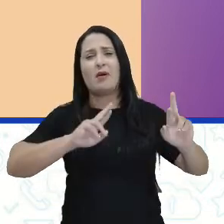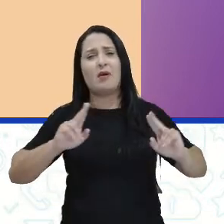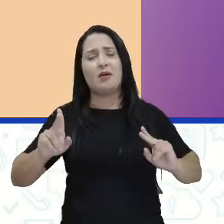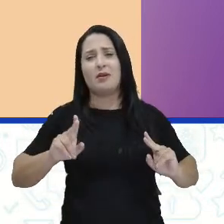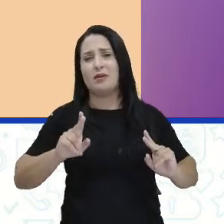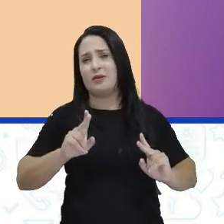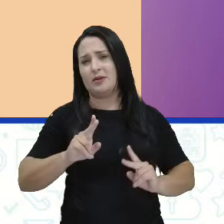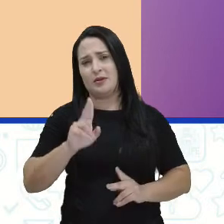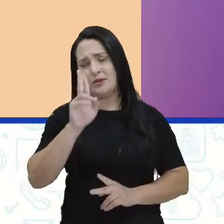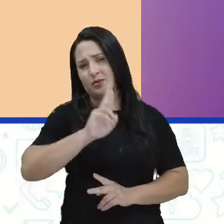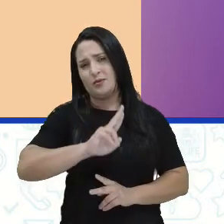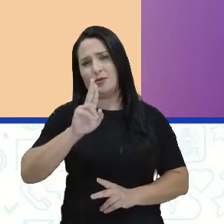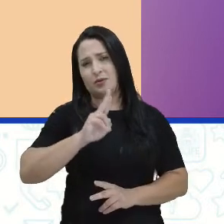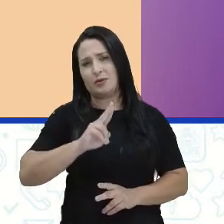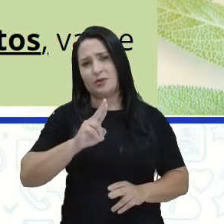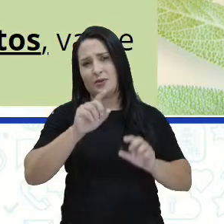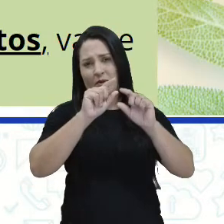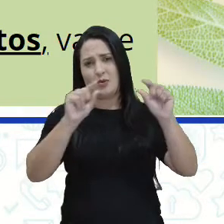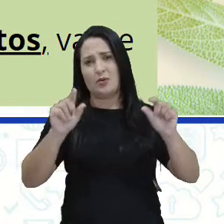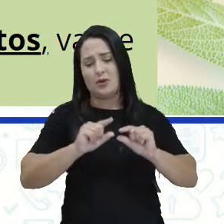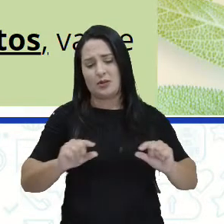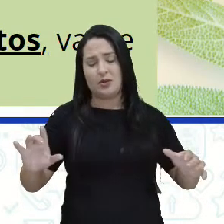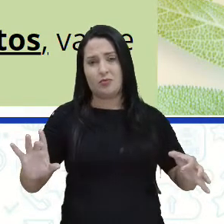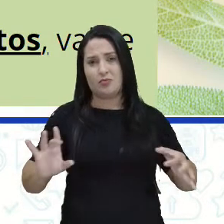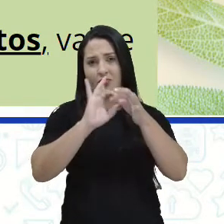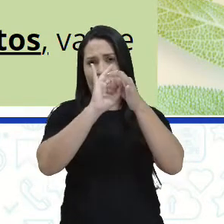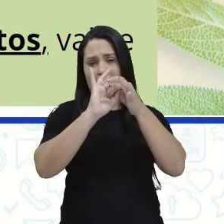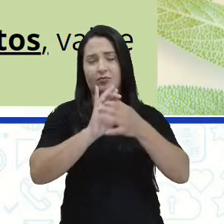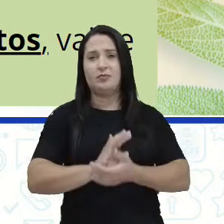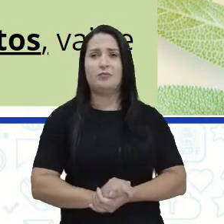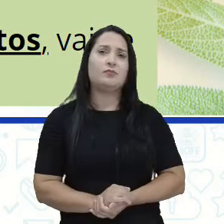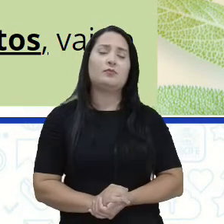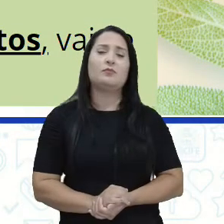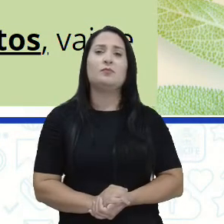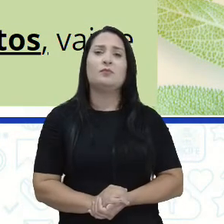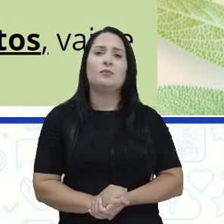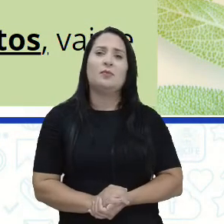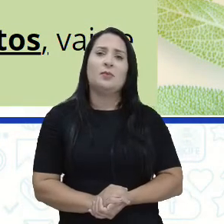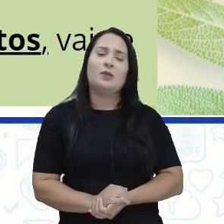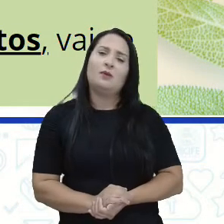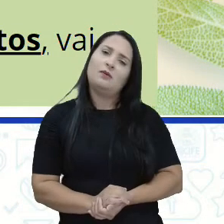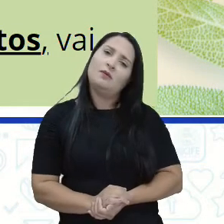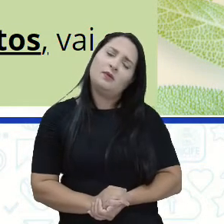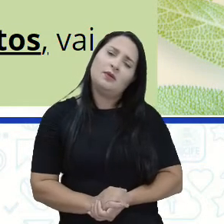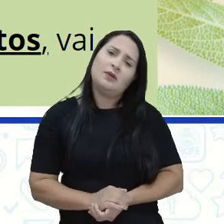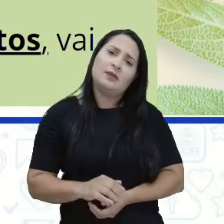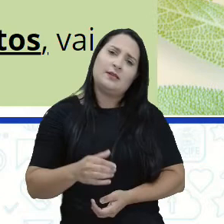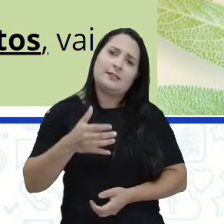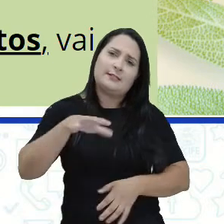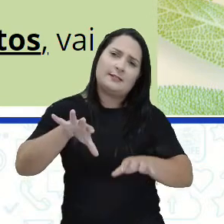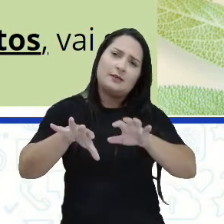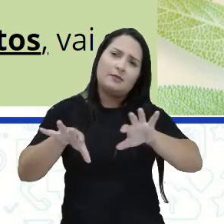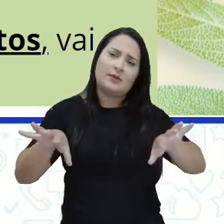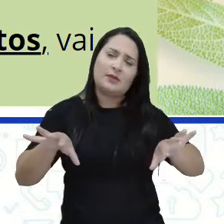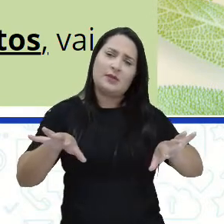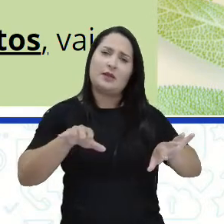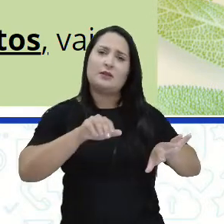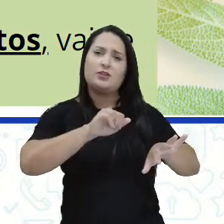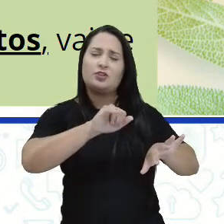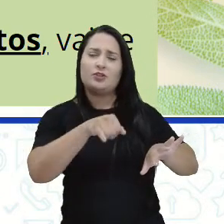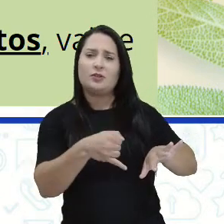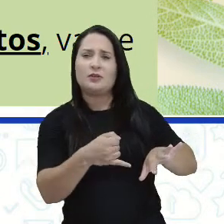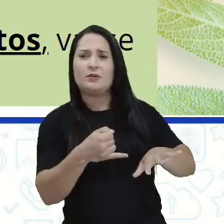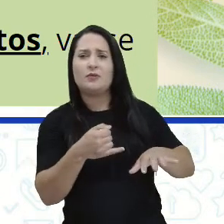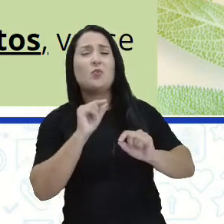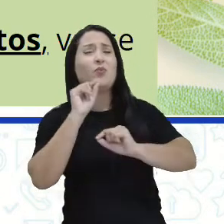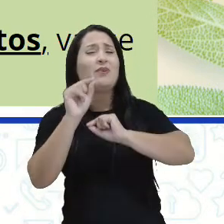essa oraçãozinha intercalada, tá? Para separar orações adjetivas explicativas. Aí vocês, que